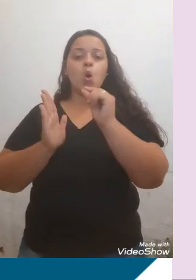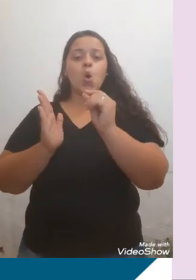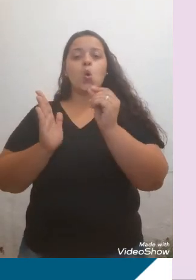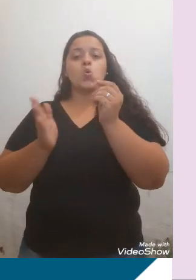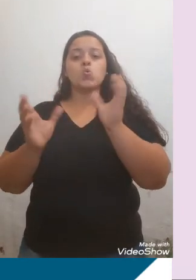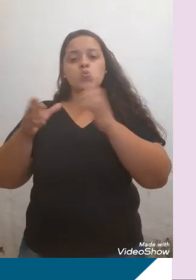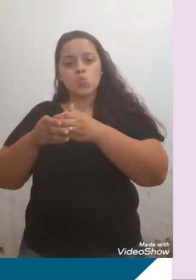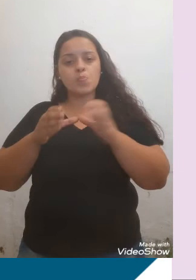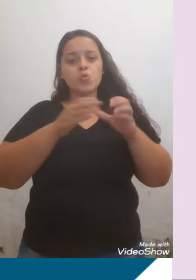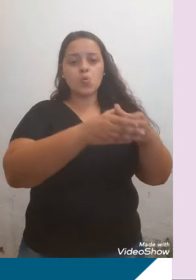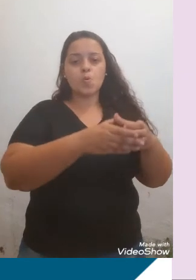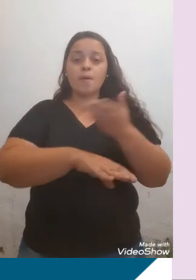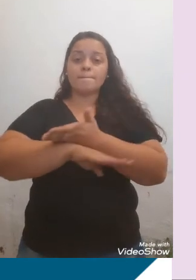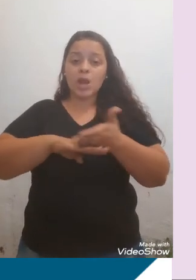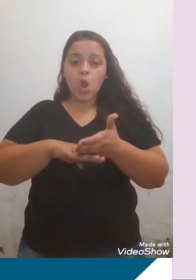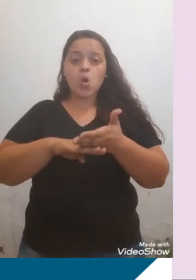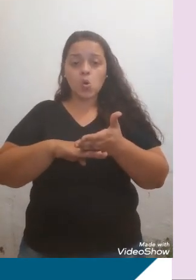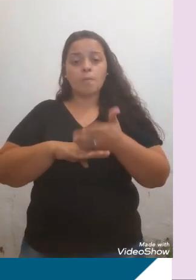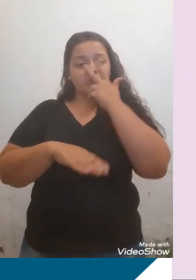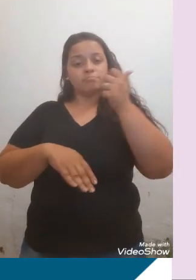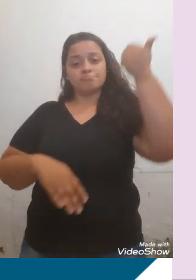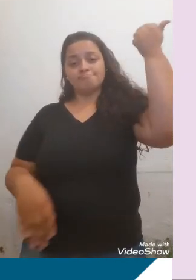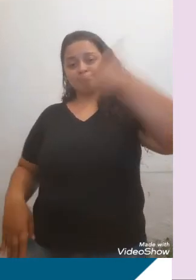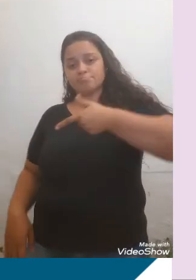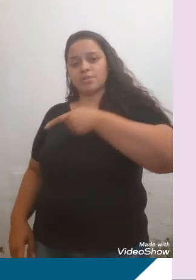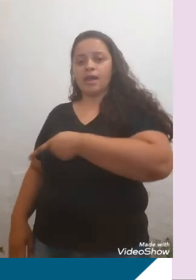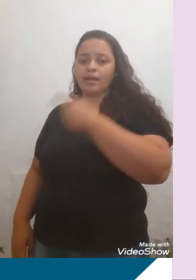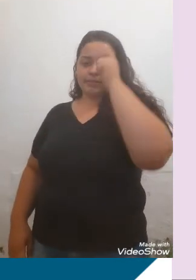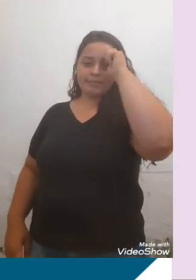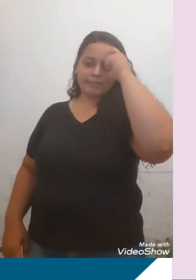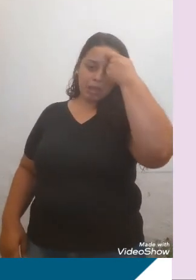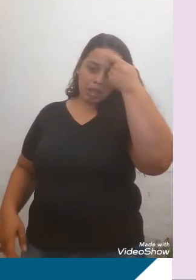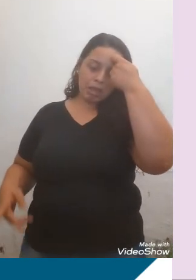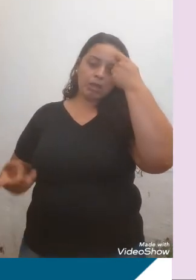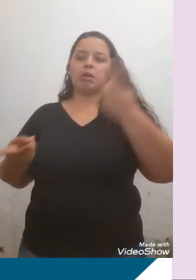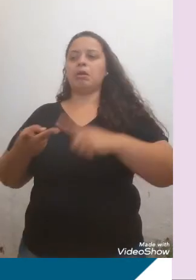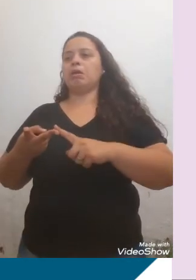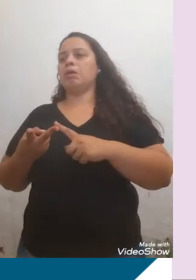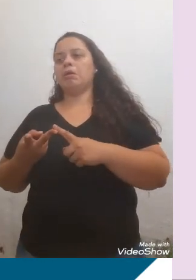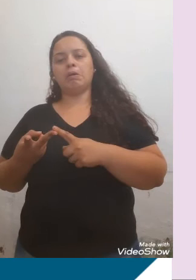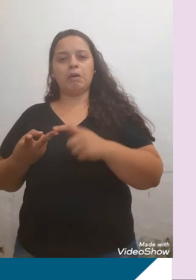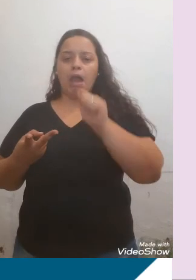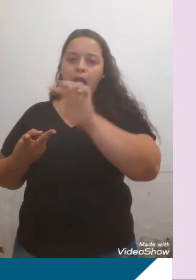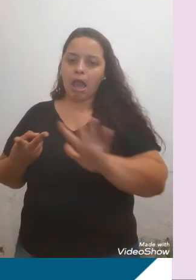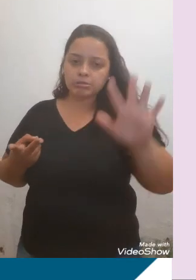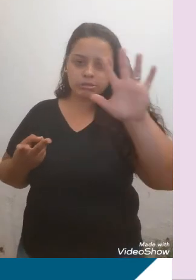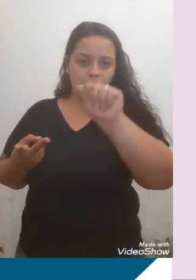os grupos e as sociedades brancas como superiores às outras sociedades